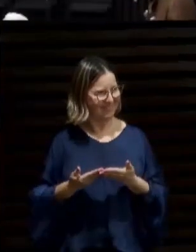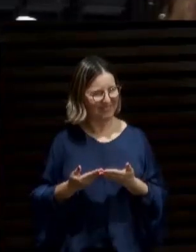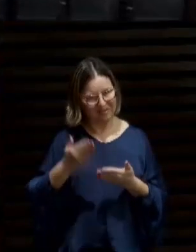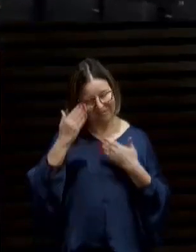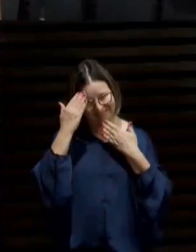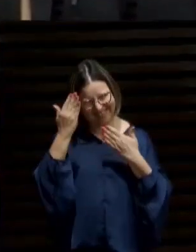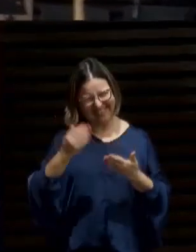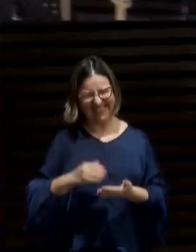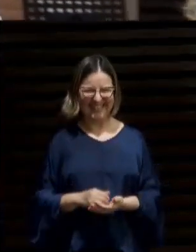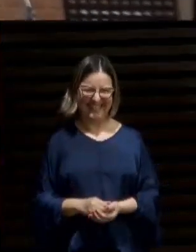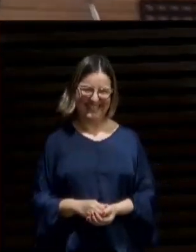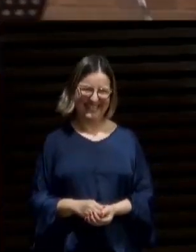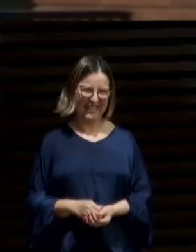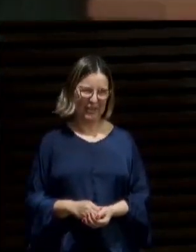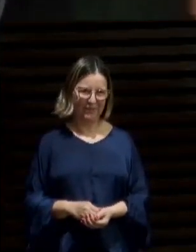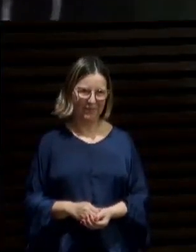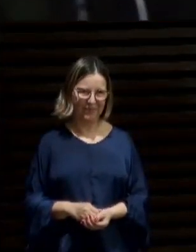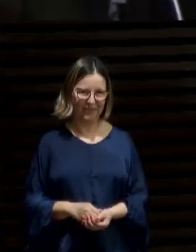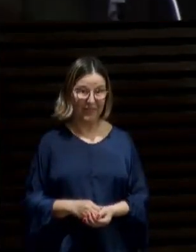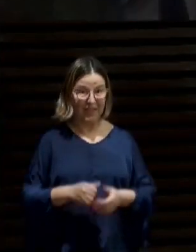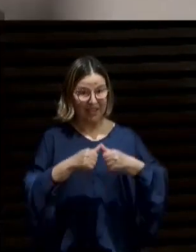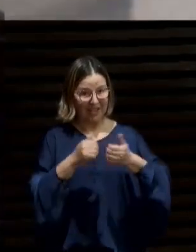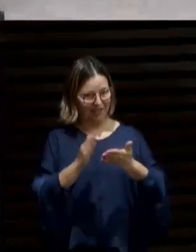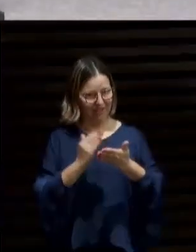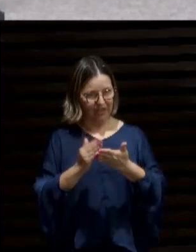Obrigado, amor. Este livro